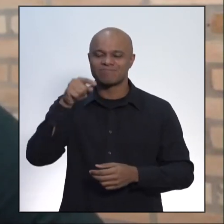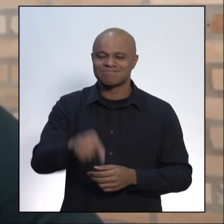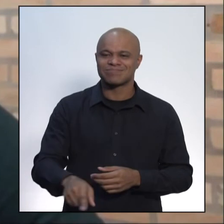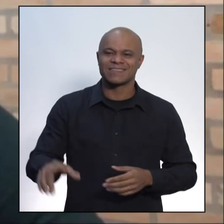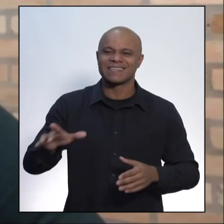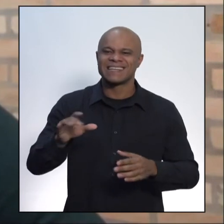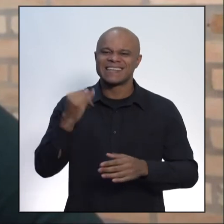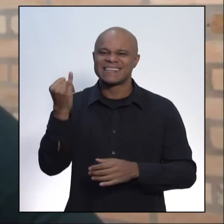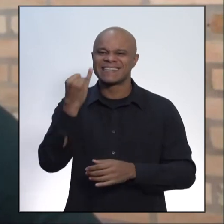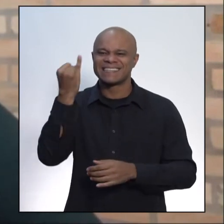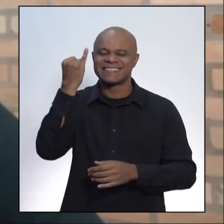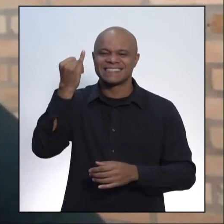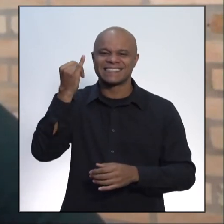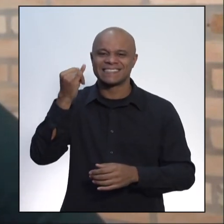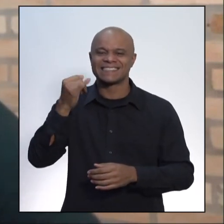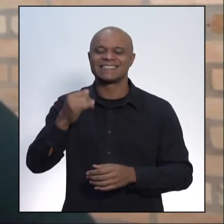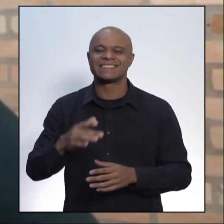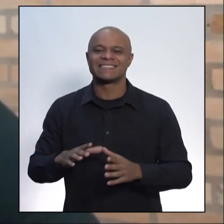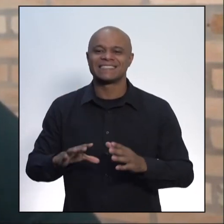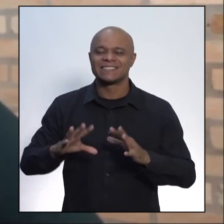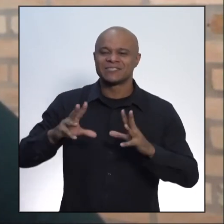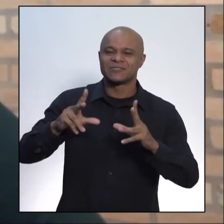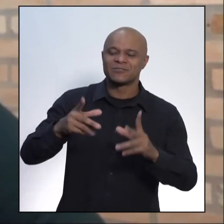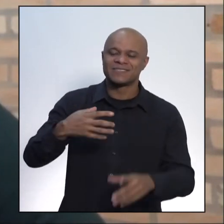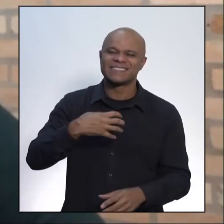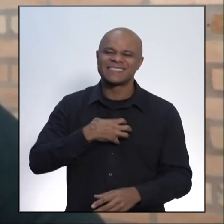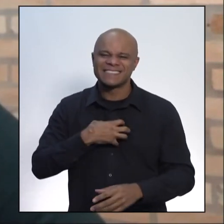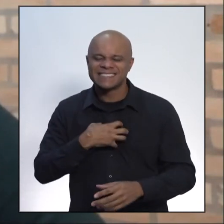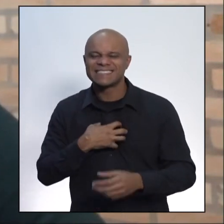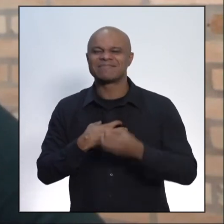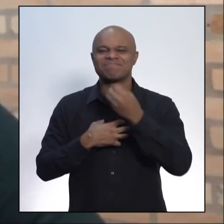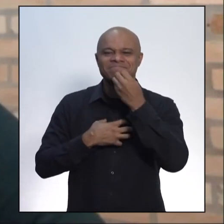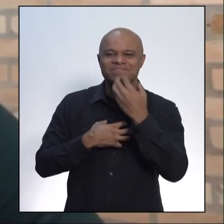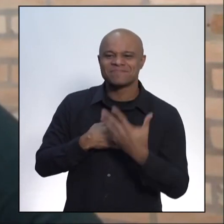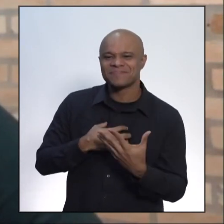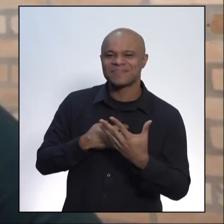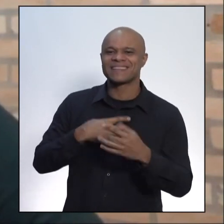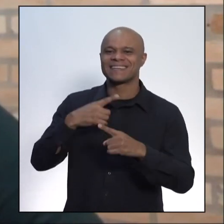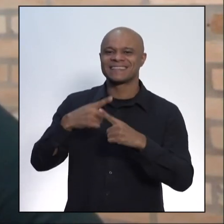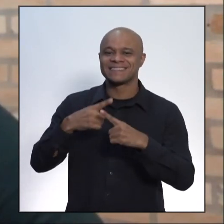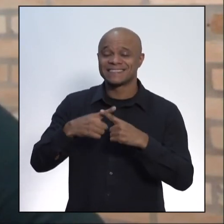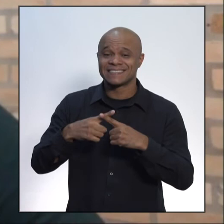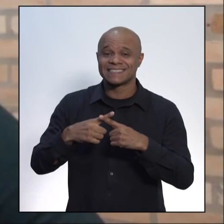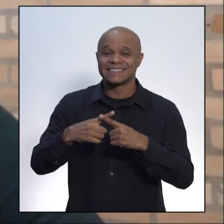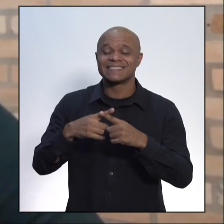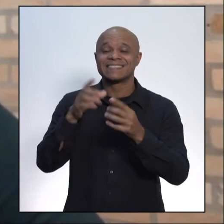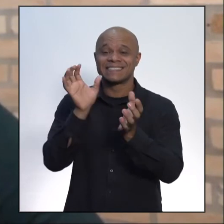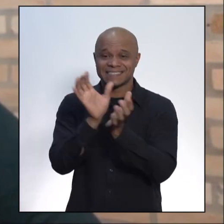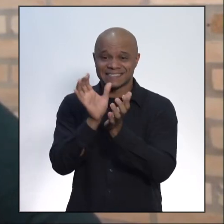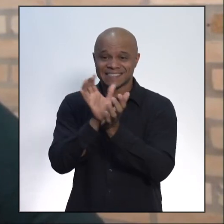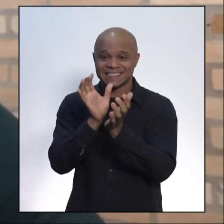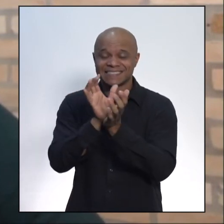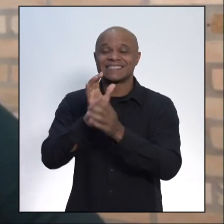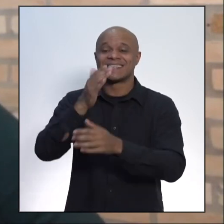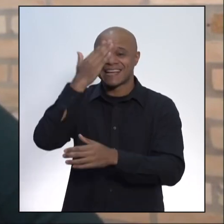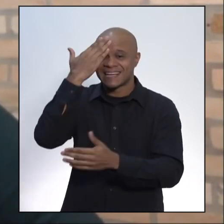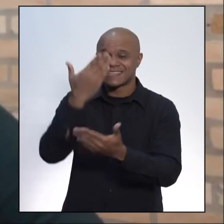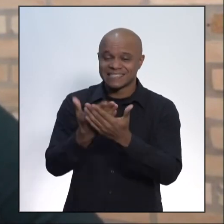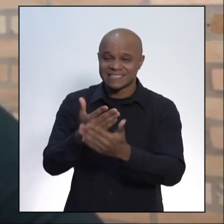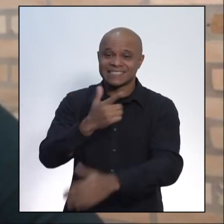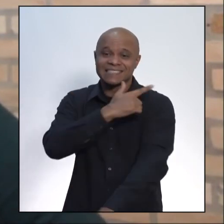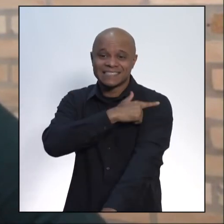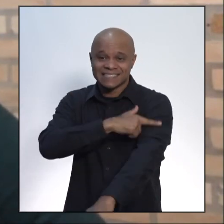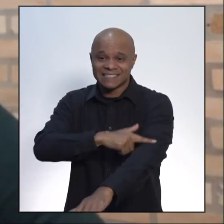Essa importância desse bem-estar, da gente se sentir bem, porque nós somos um grupo que acredita na